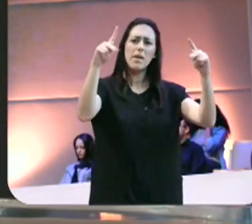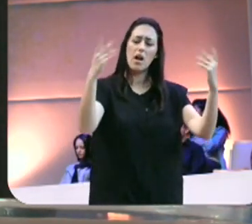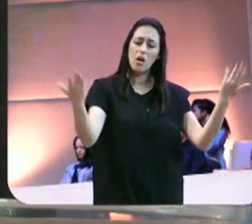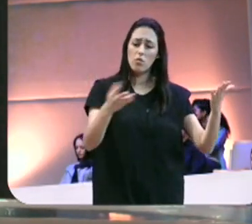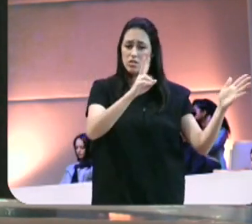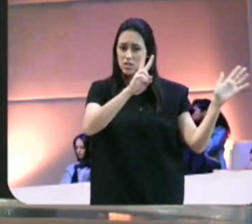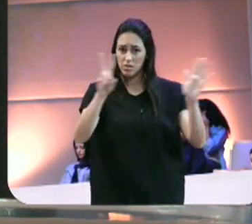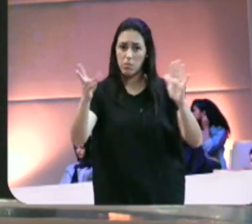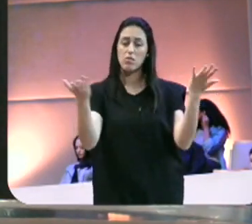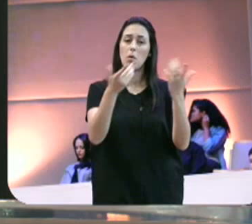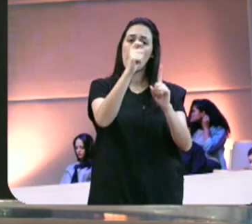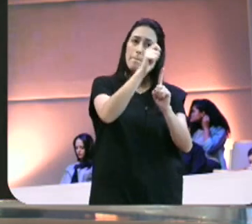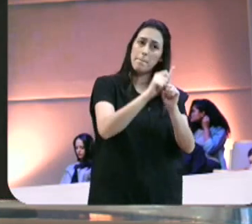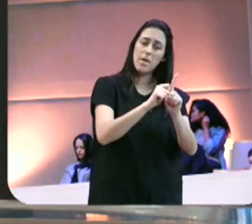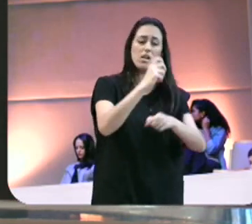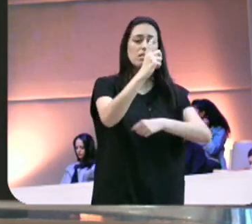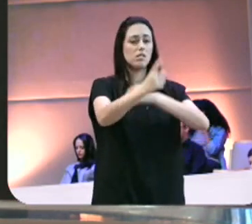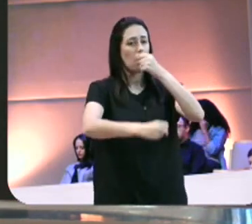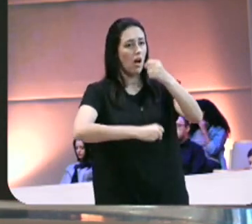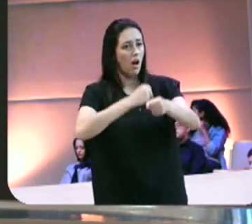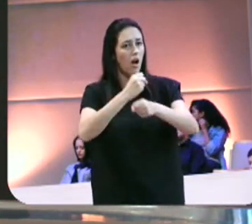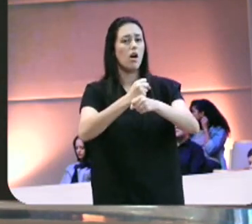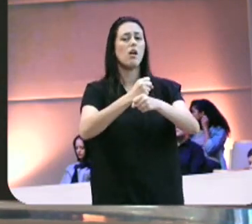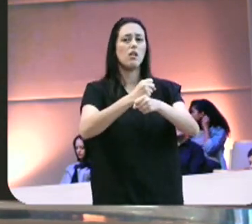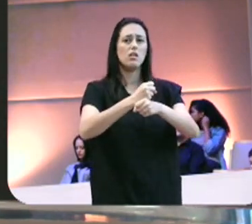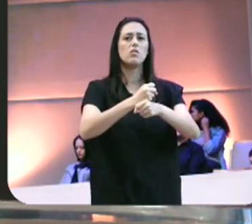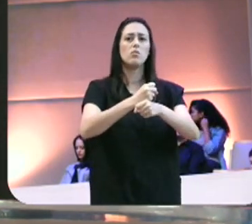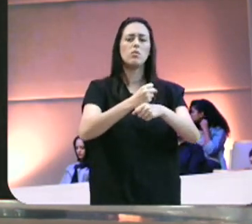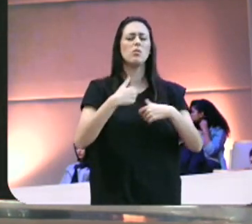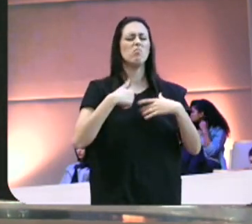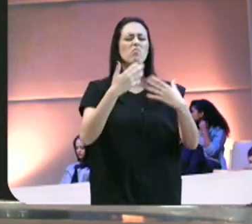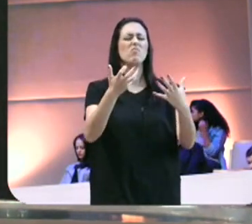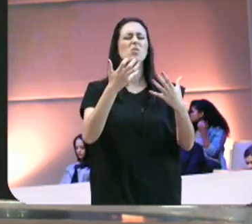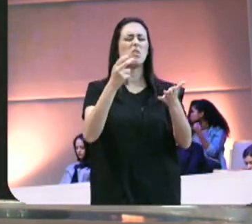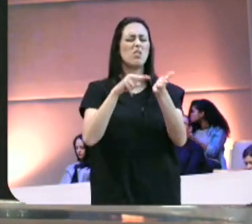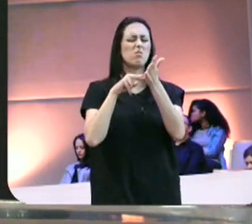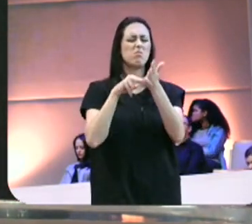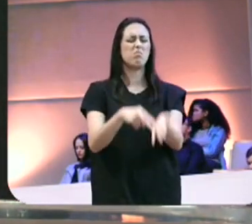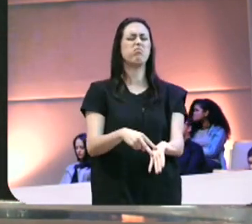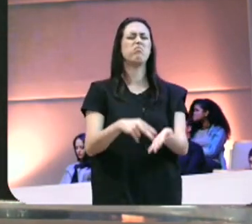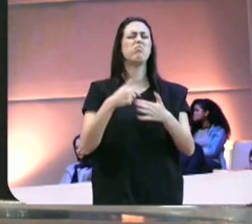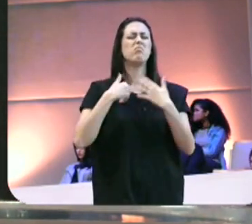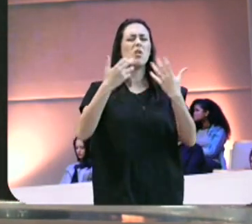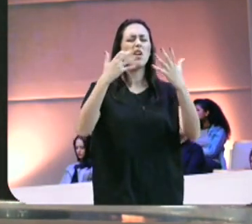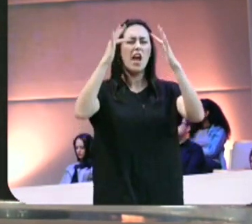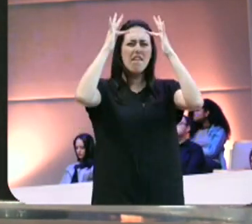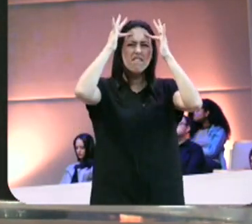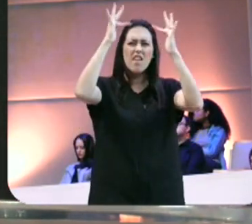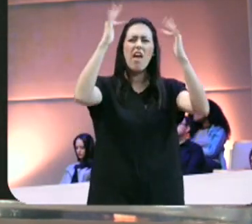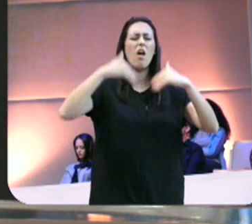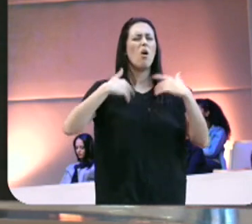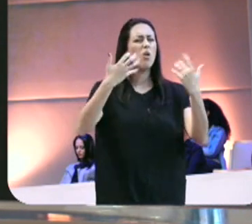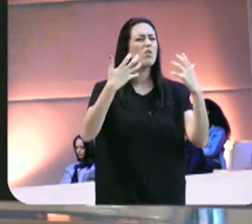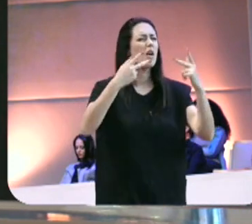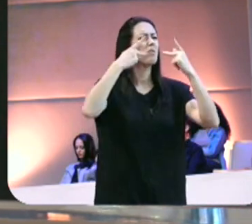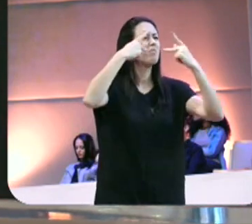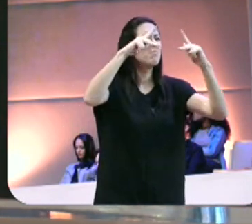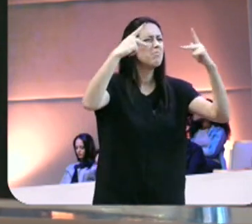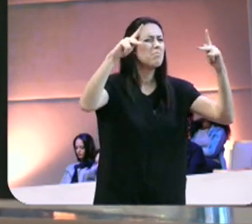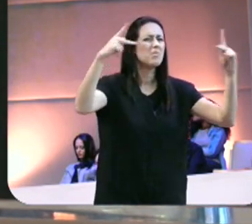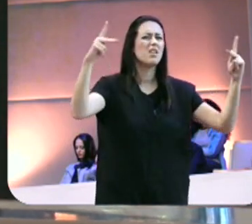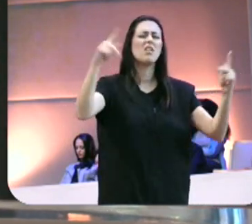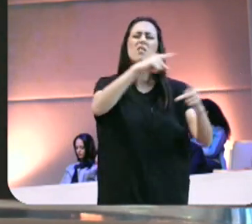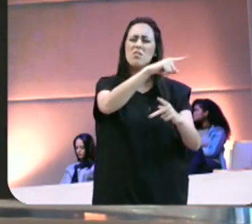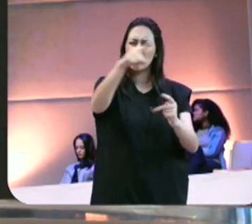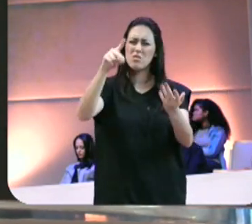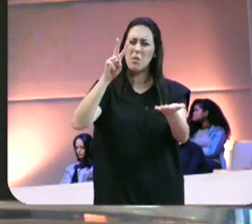mês, esse ano, durante toda a sua vida, que Jesus te encontre fiel, pregando essa palavra de Deus, por onde Ele te mandar. Fica